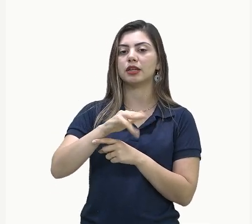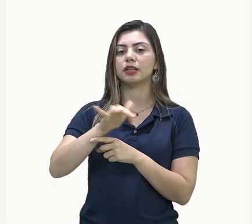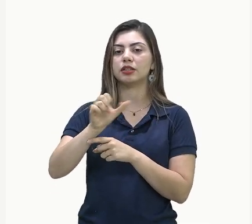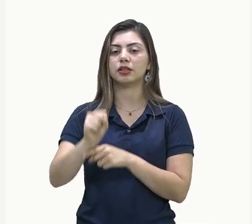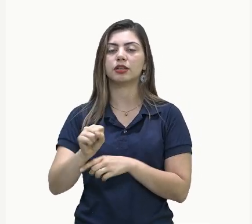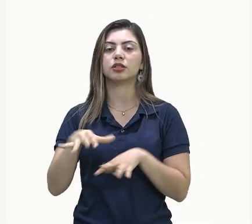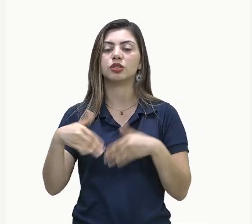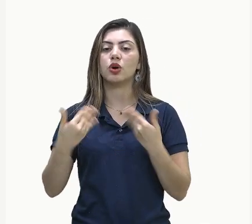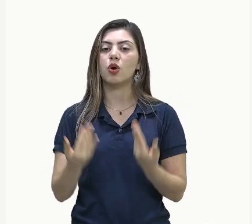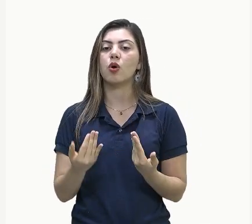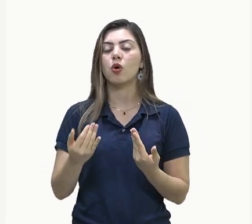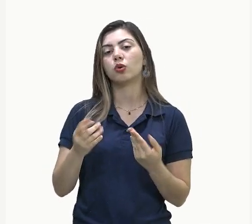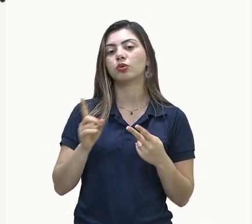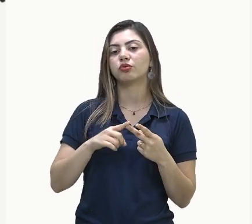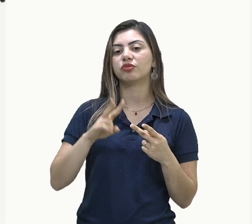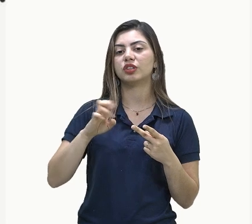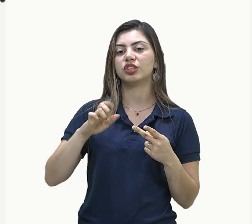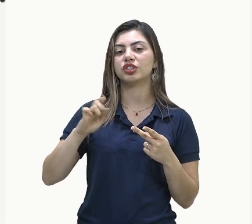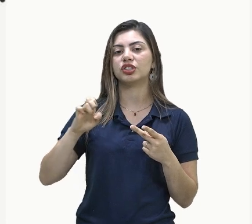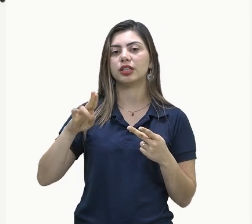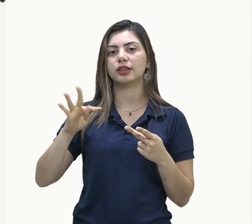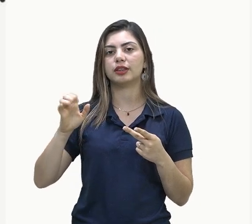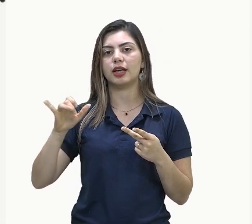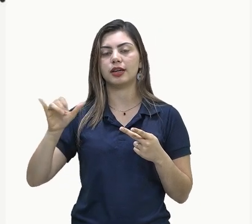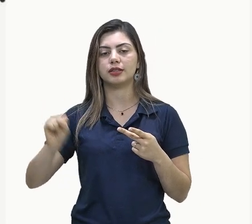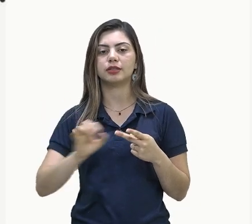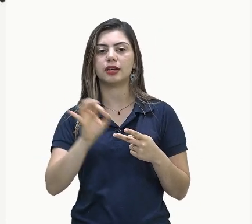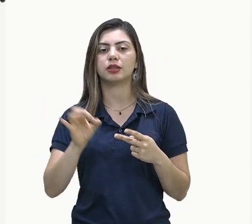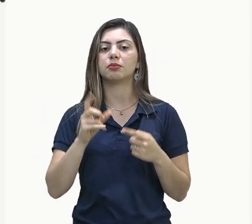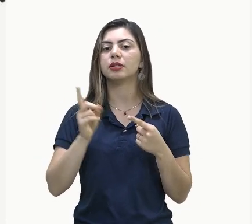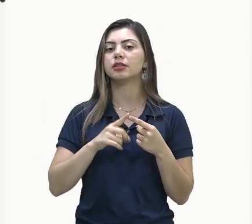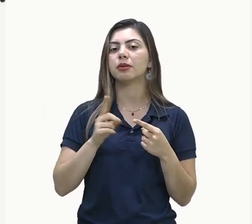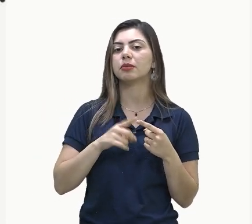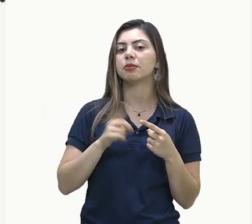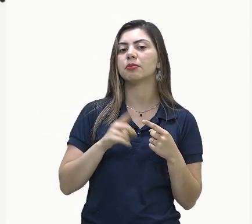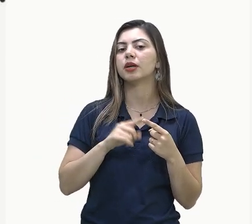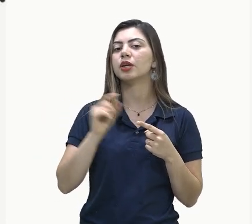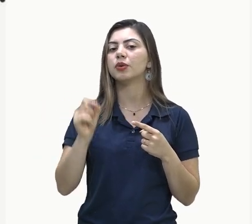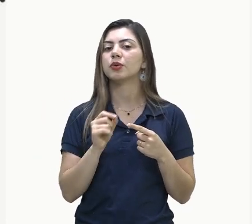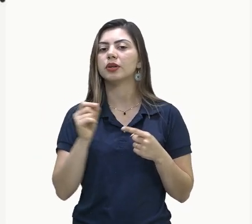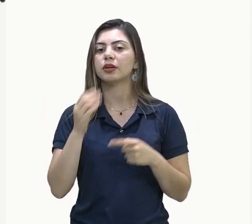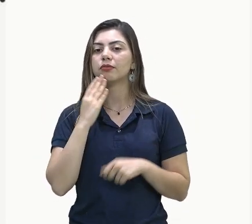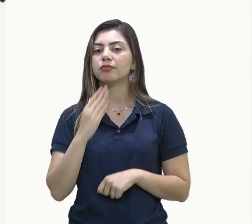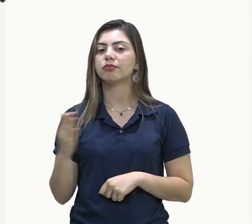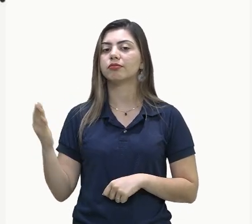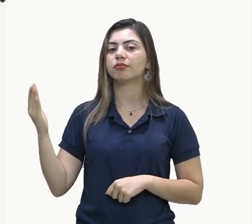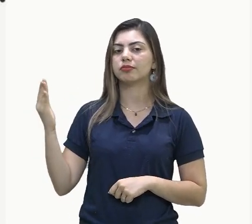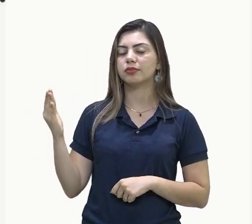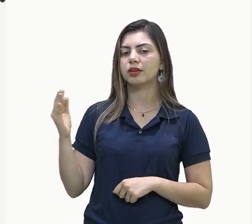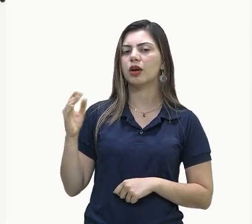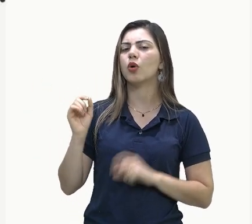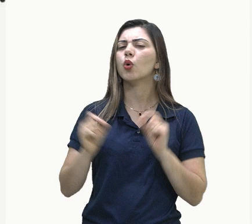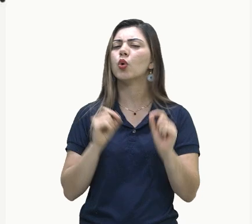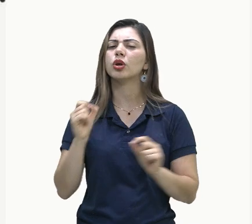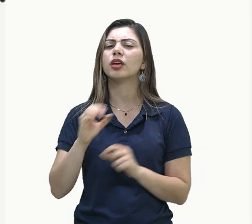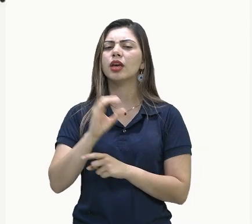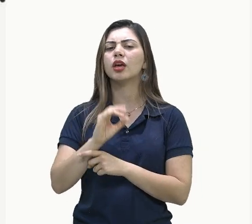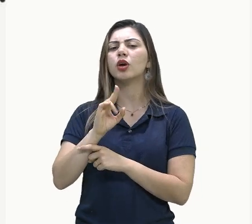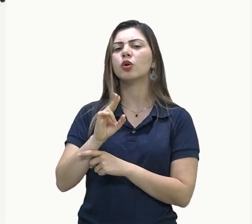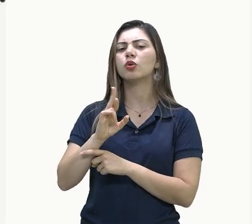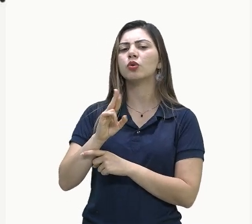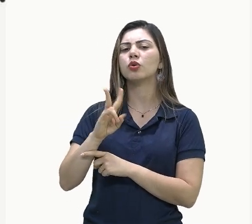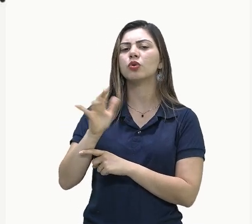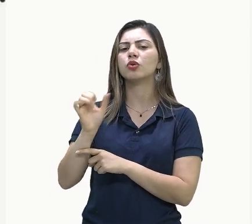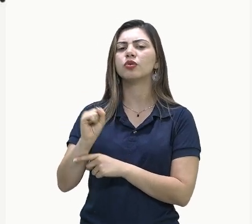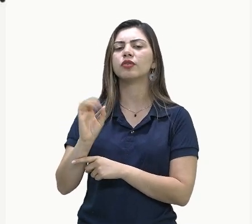ou vegetais. Entre as práticas mecânicas, a gente tem as curvas de nível. E aqui, a curva de nível